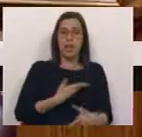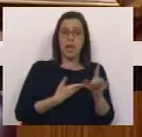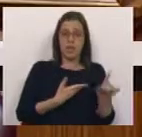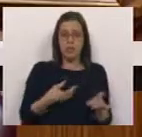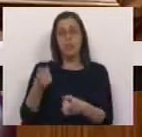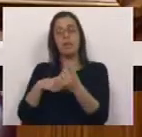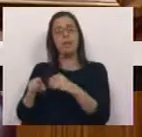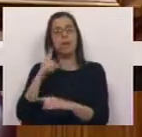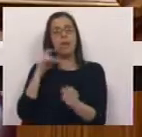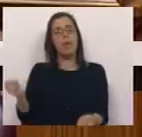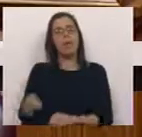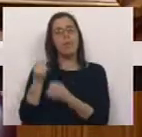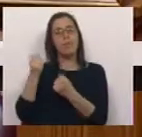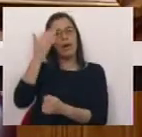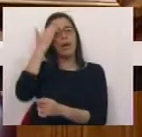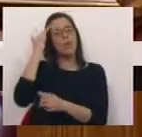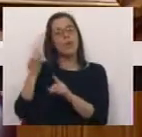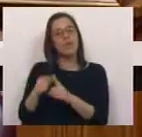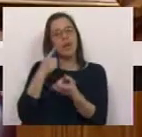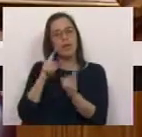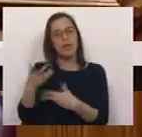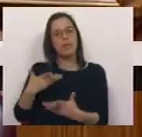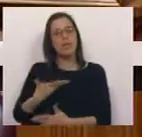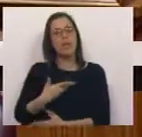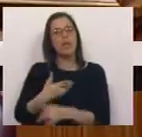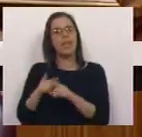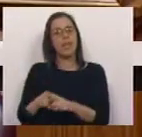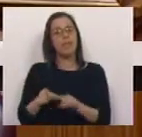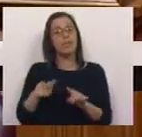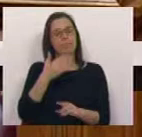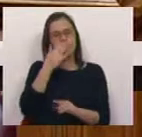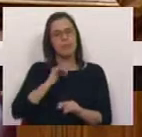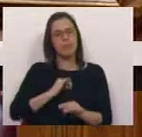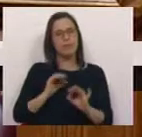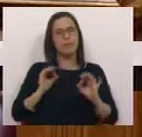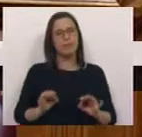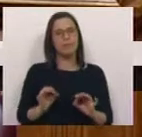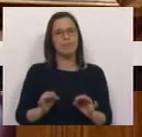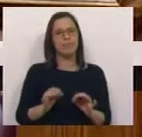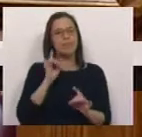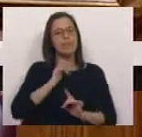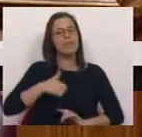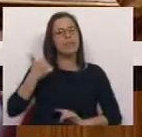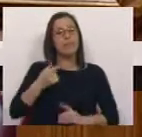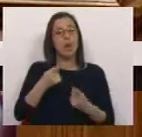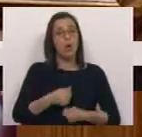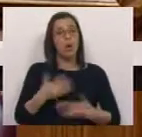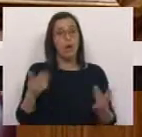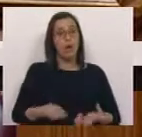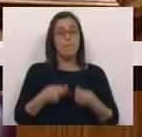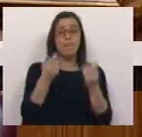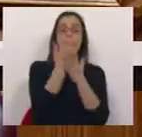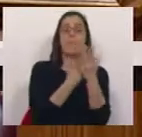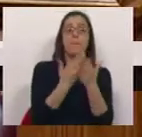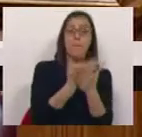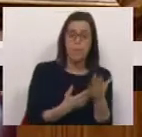são aqueles que se recusam a considerar a renegociação da dívida. Isto parece-nos absolutamente elementar. Se não há dinheiro para investir na